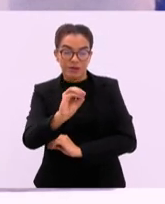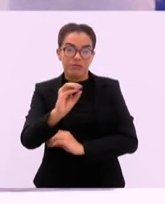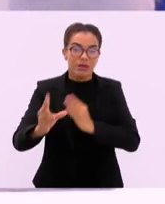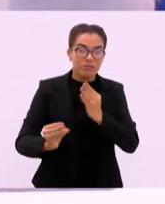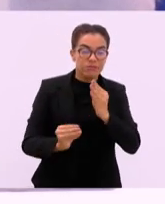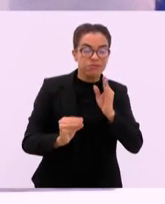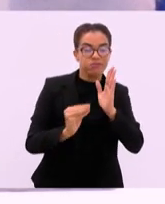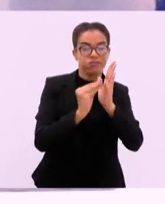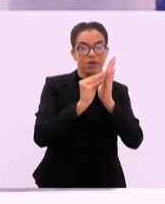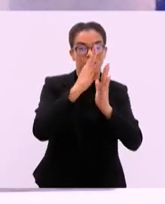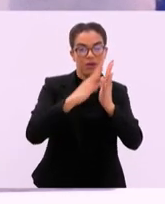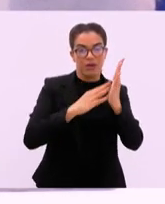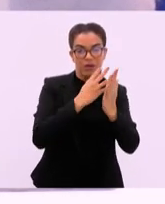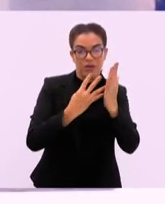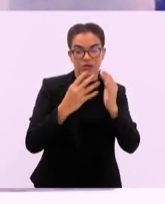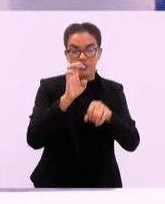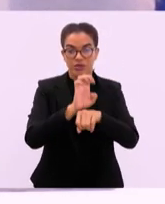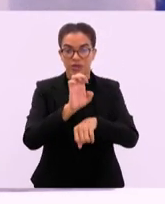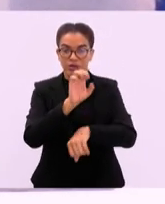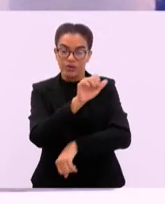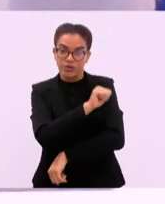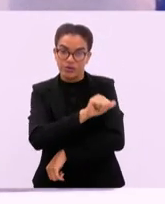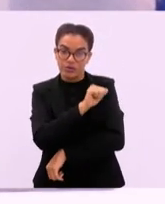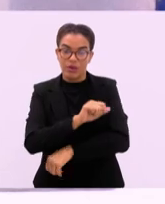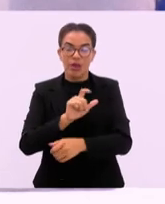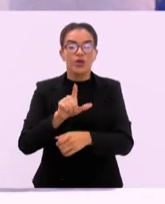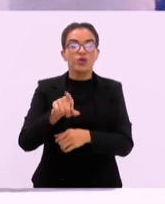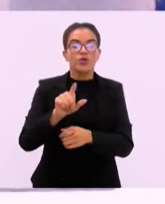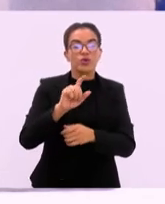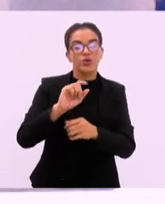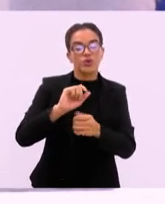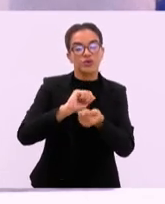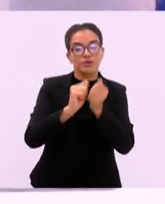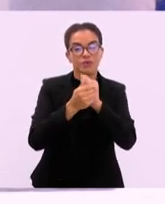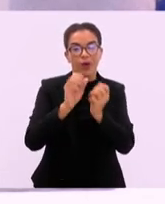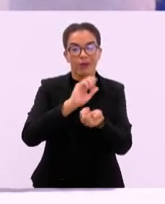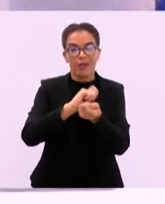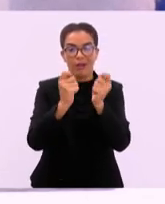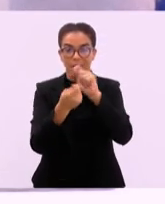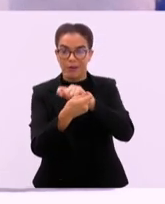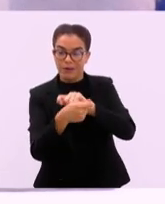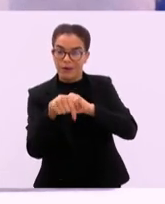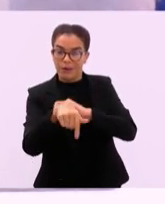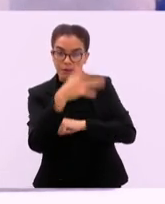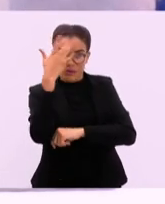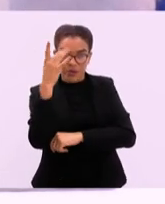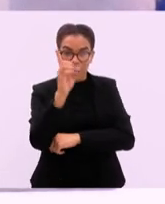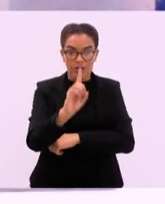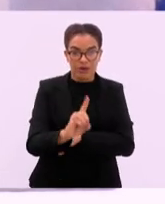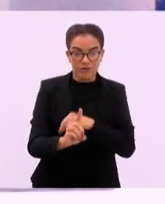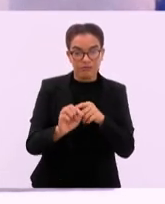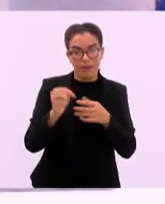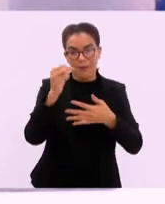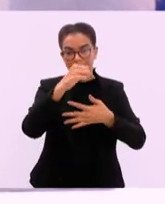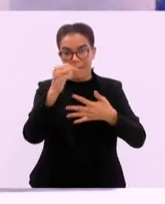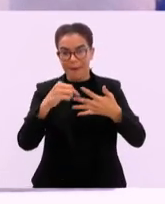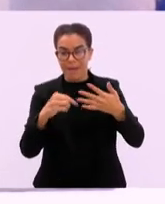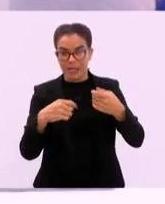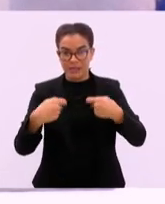no calendário oficial do Estado do Rio de Janeiro, a Semana do Esporte Adaptado para Desporto, para pessoas com deficiência e da outras providências. Ou